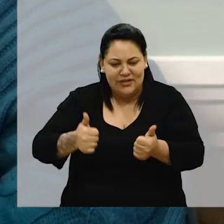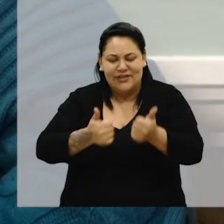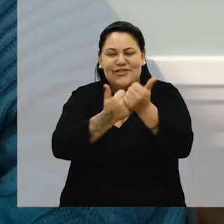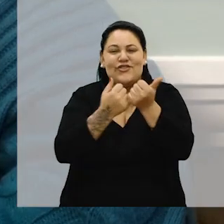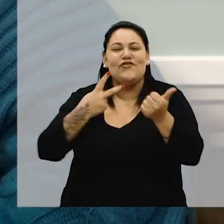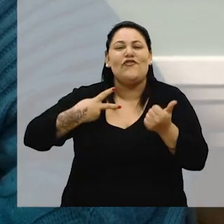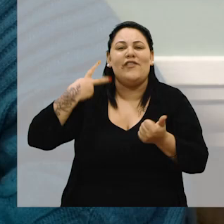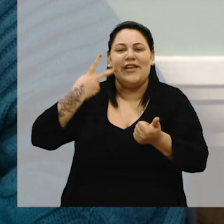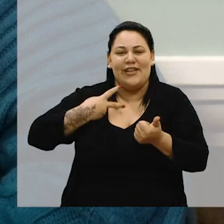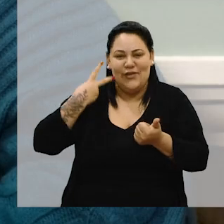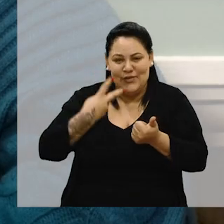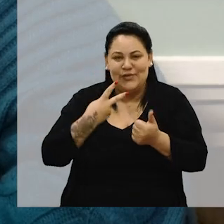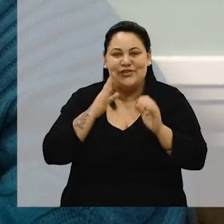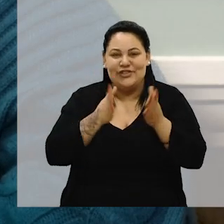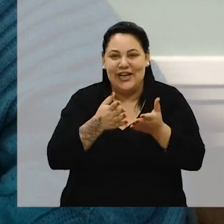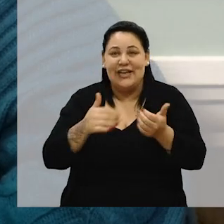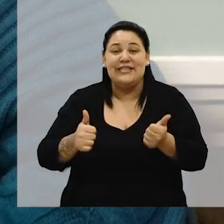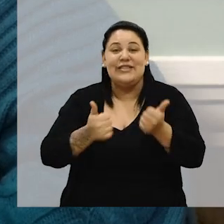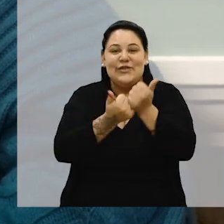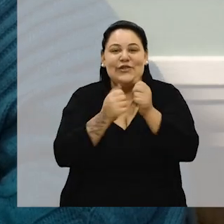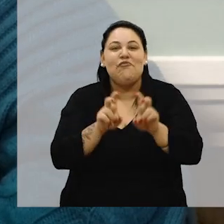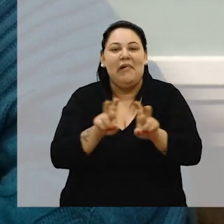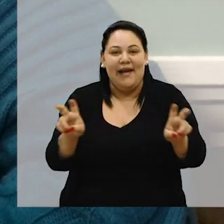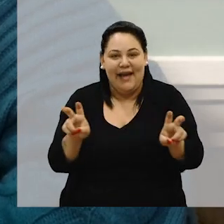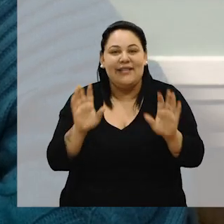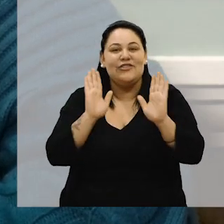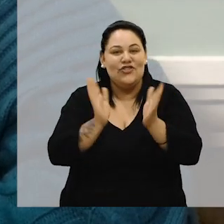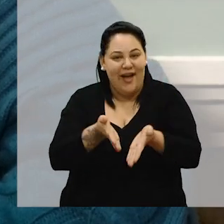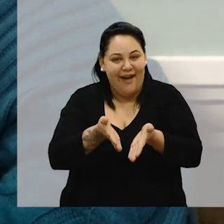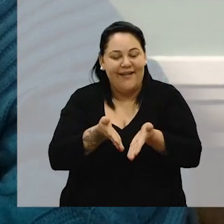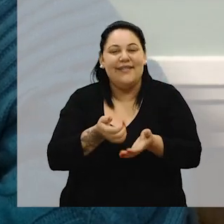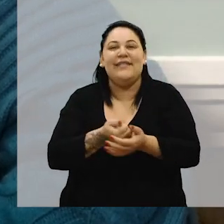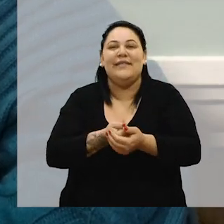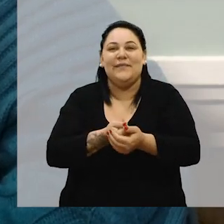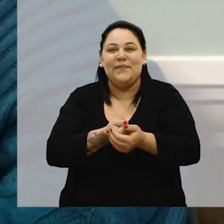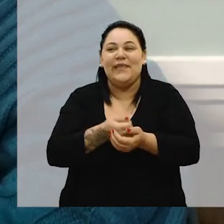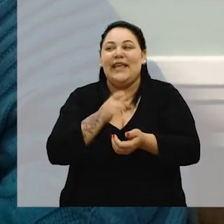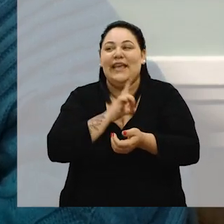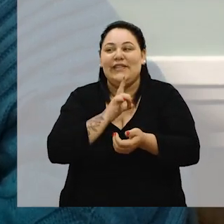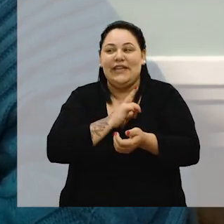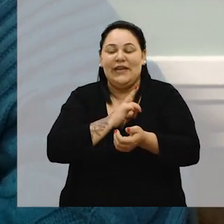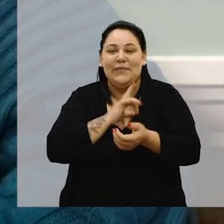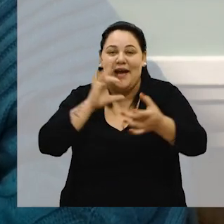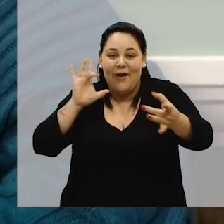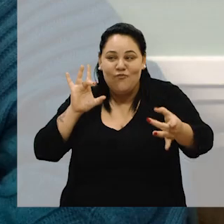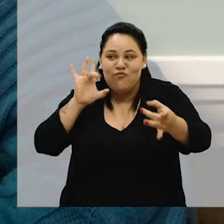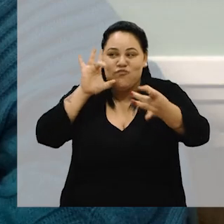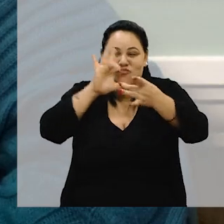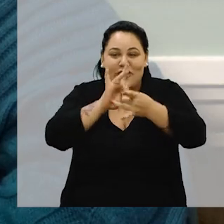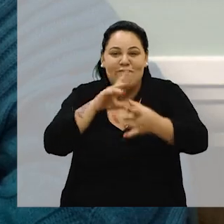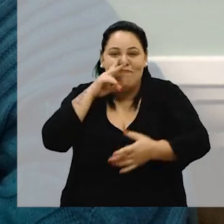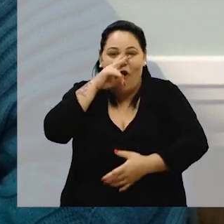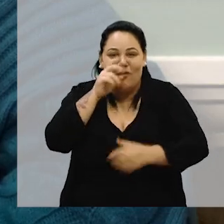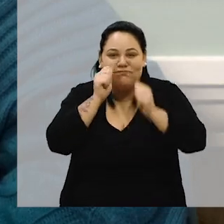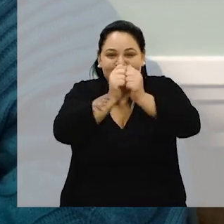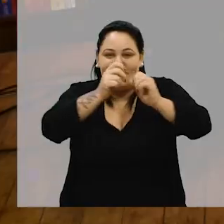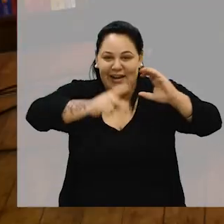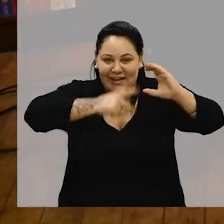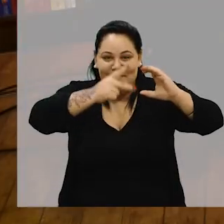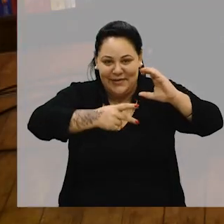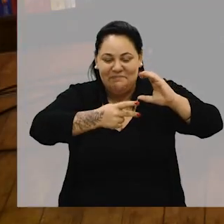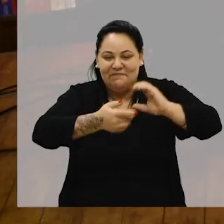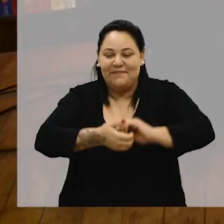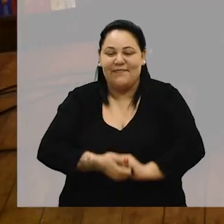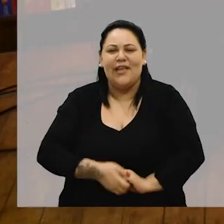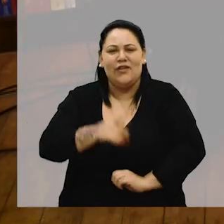vereador na Câmara de Vereadores, fui assessor de bancada. E eu tenho uma ligação muito boa com a Câmara. E o senhor